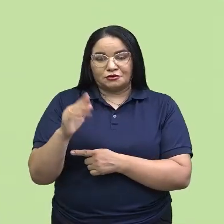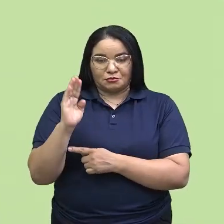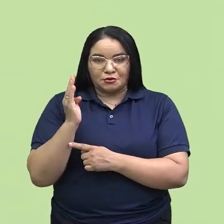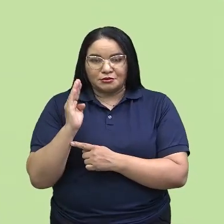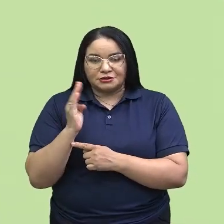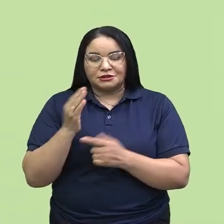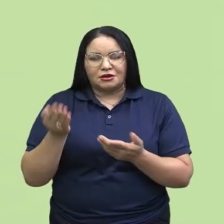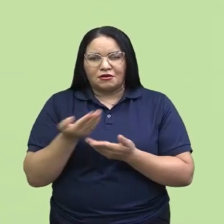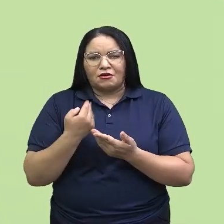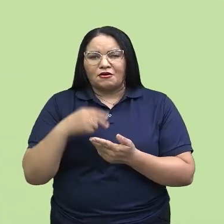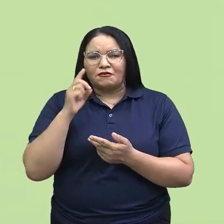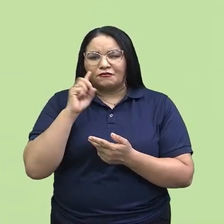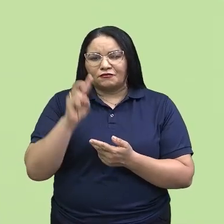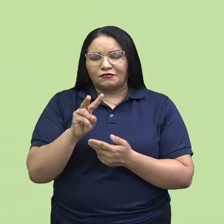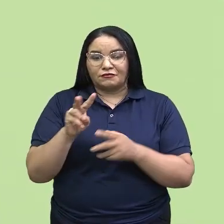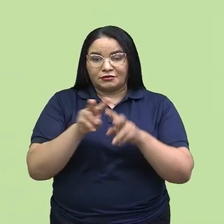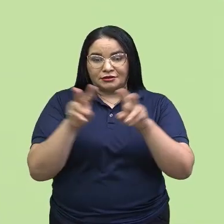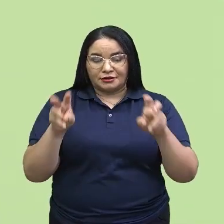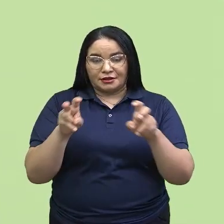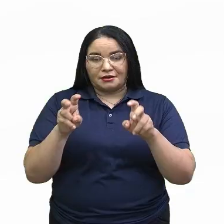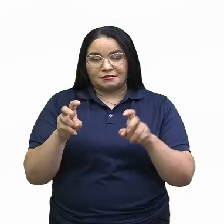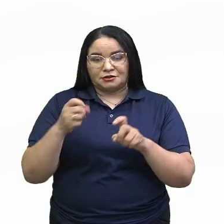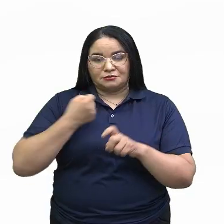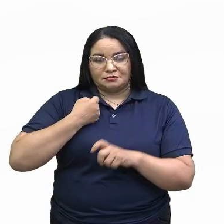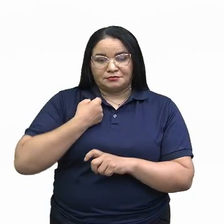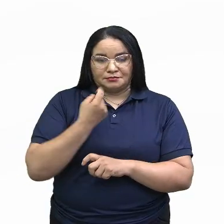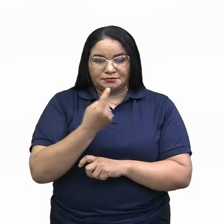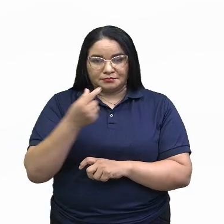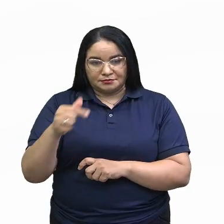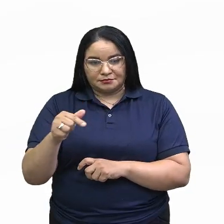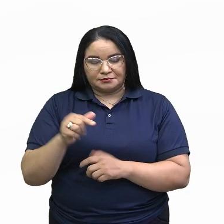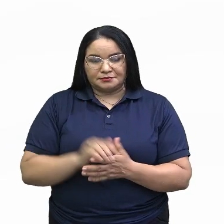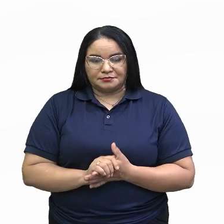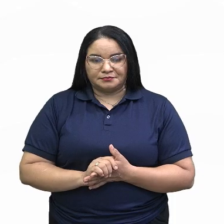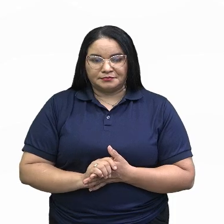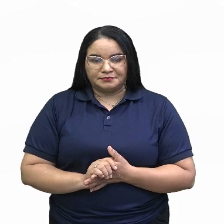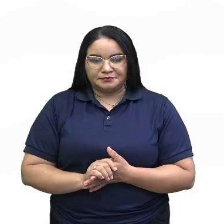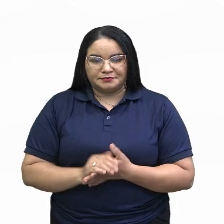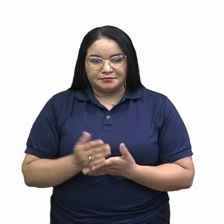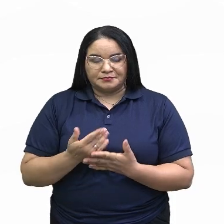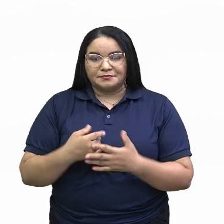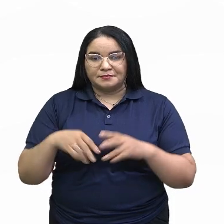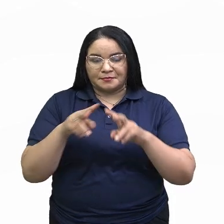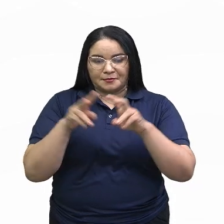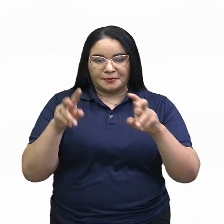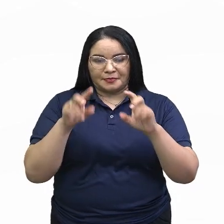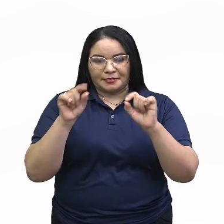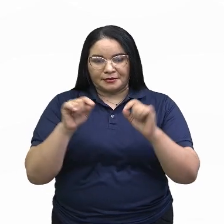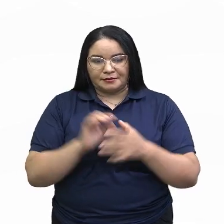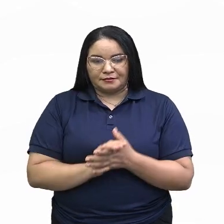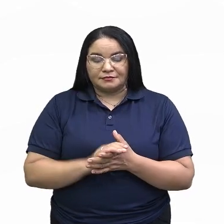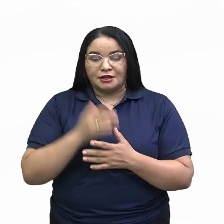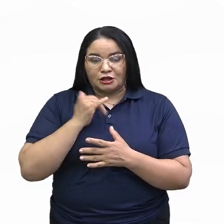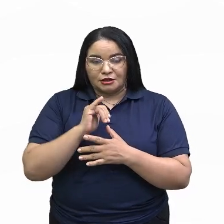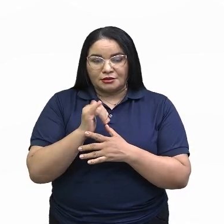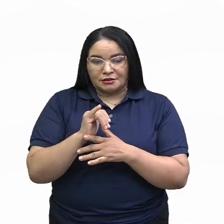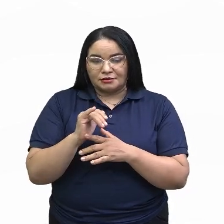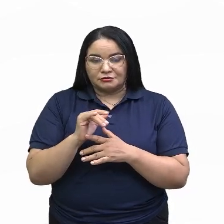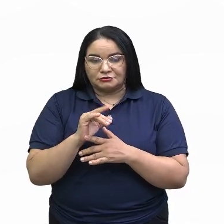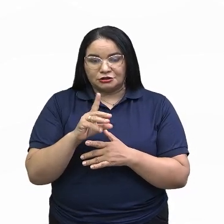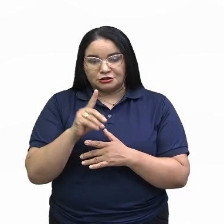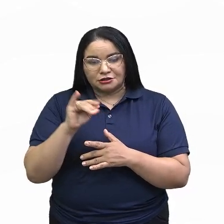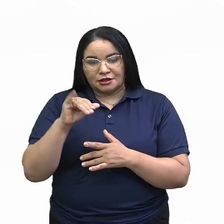Biologia. Vamos observar a nossa aula de número 17. O objeto de conhecimento,